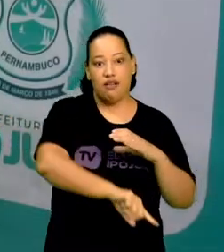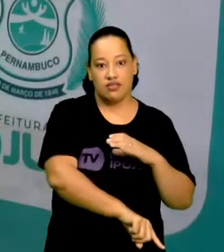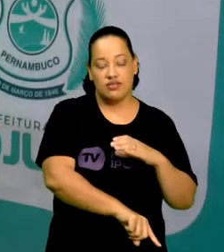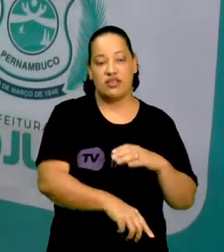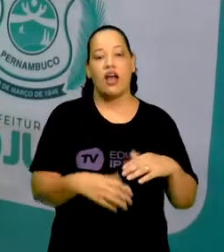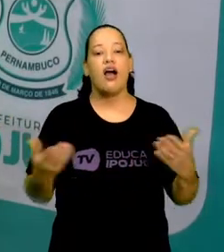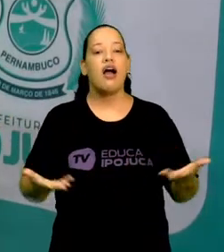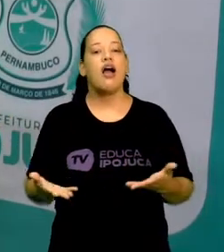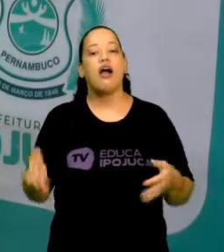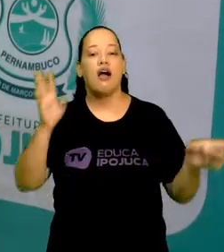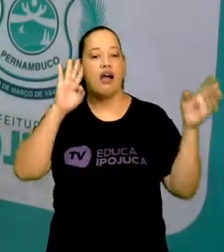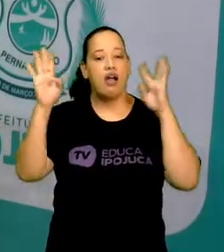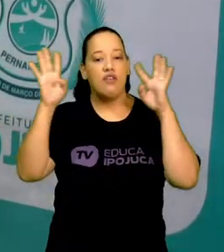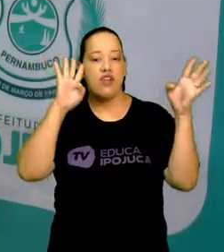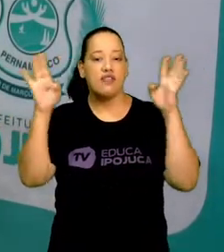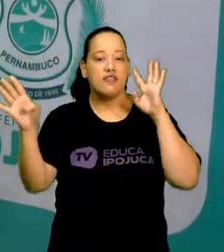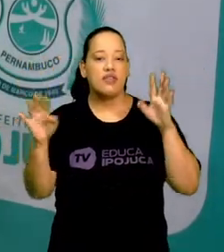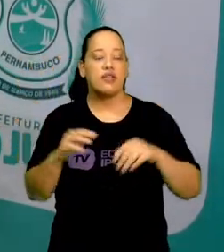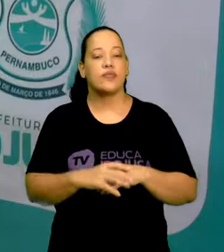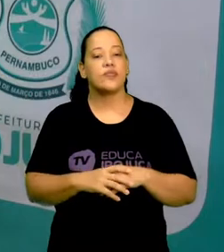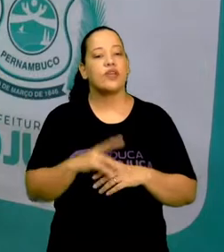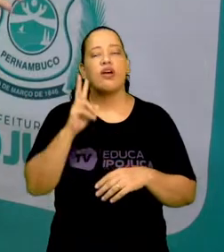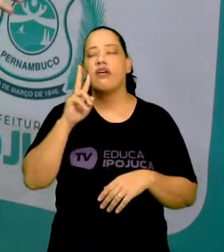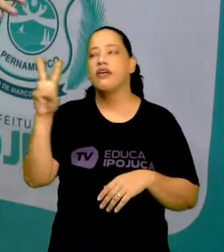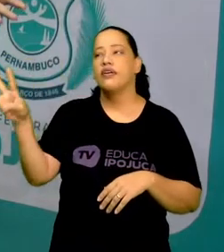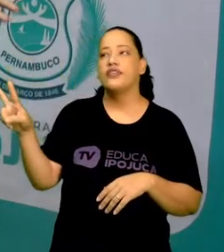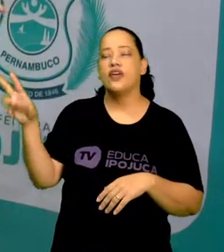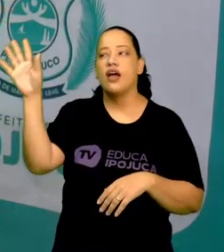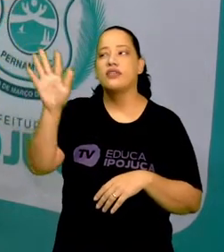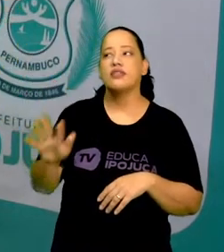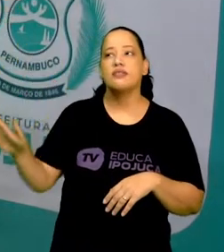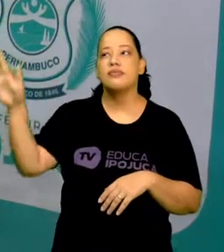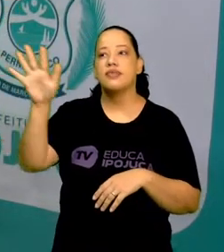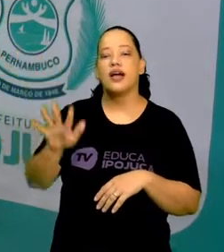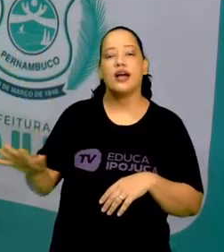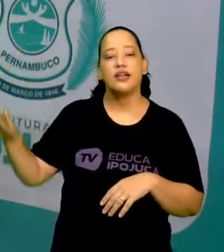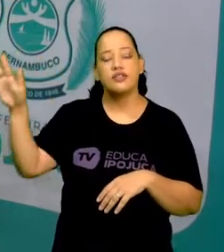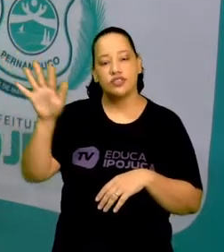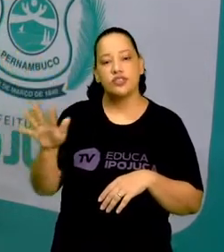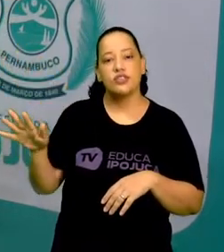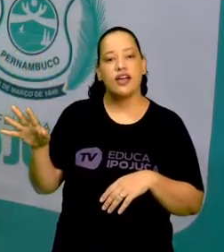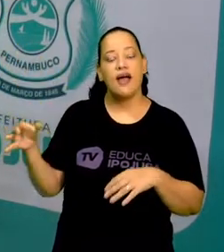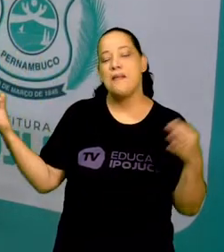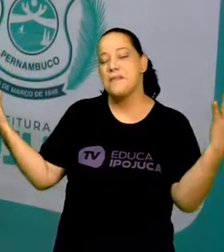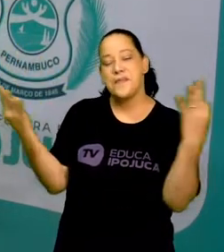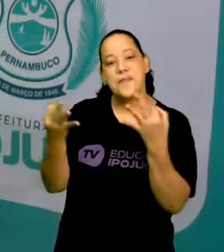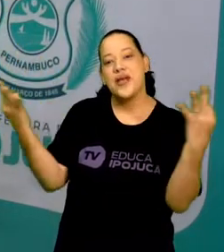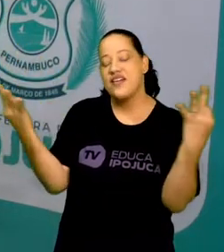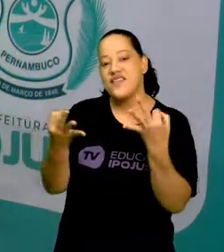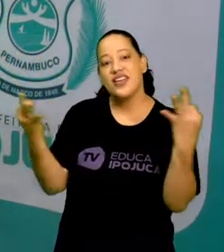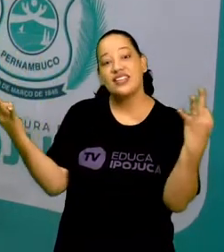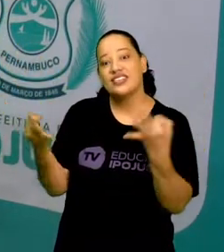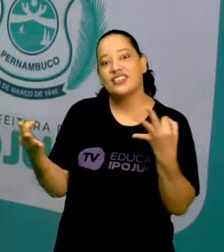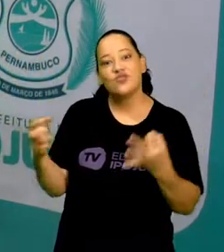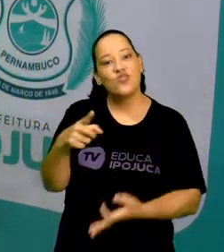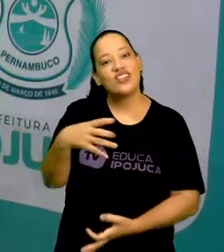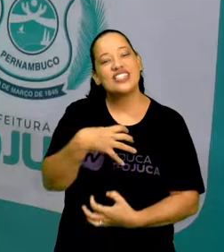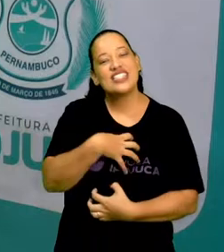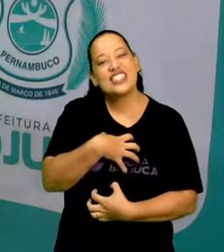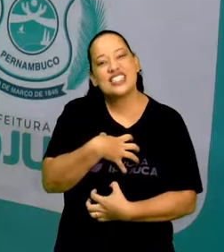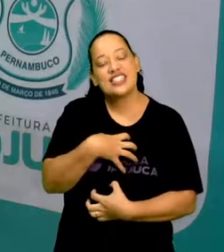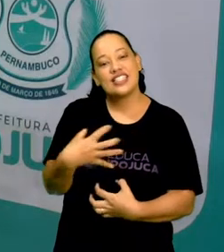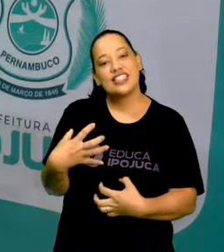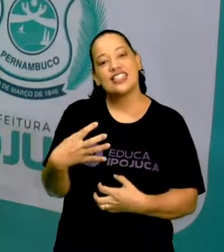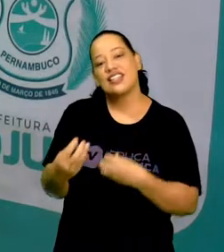para vocês. Olhando essa imagem linda do nosso planeta, dessa perfeição, você se sente mais